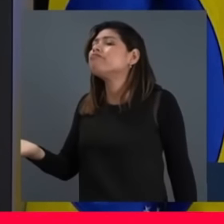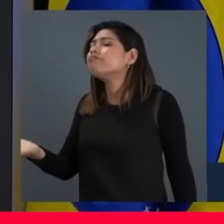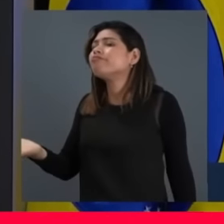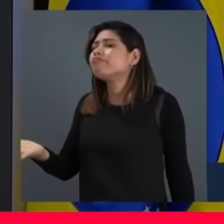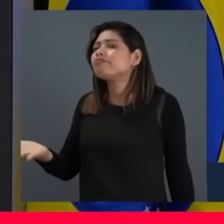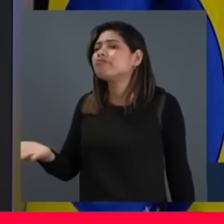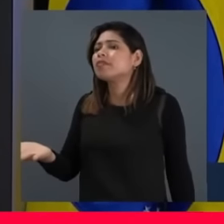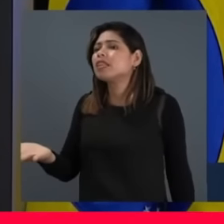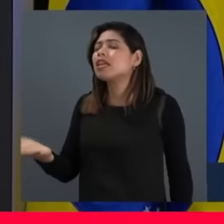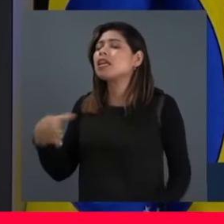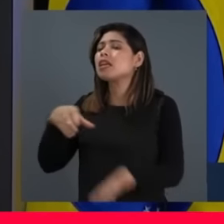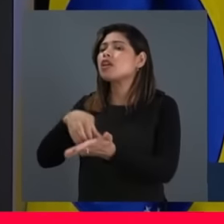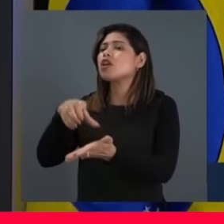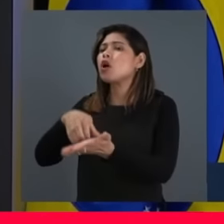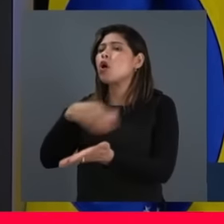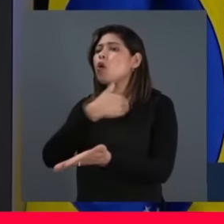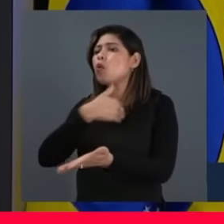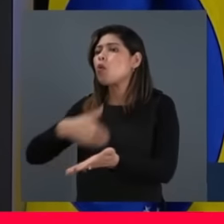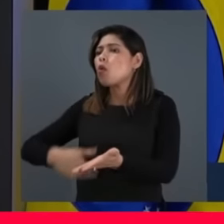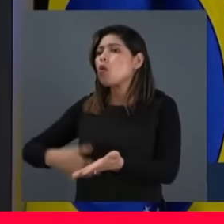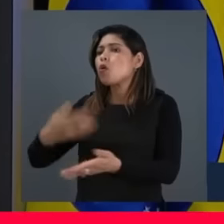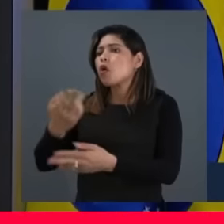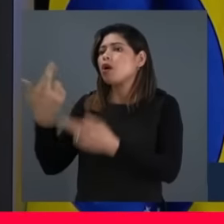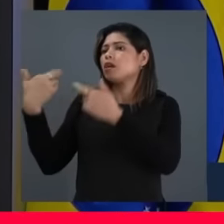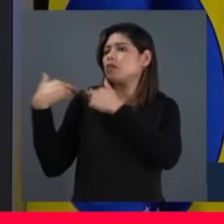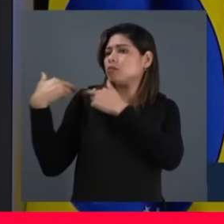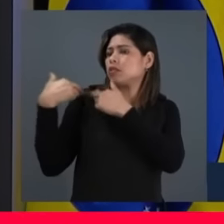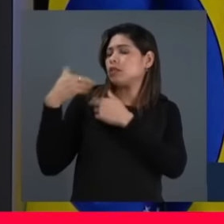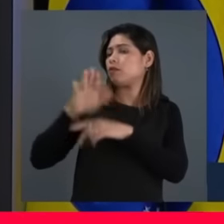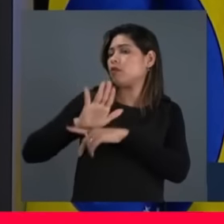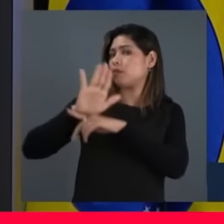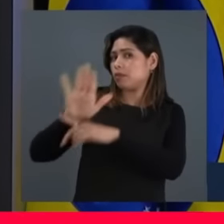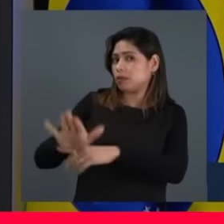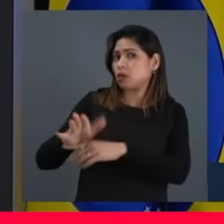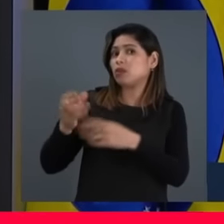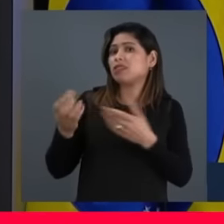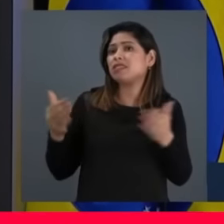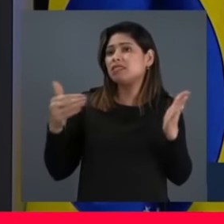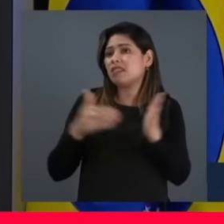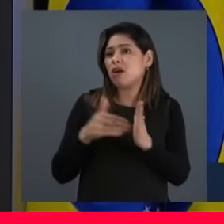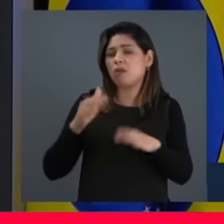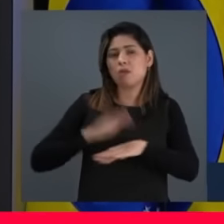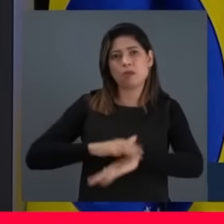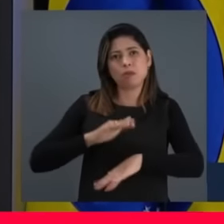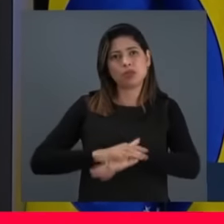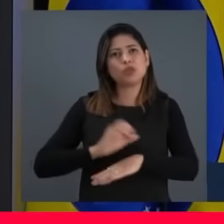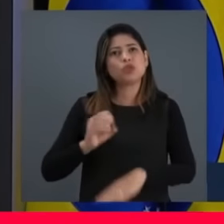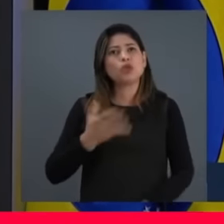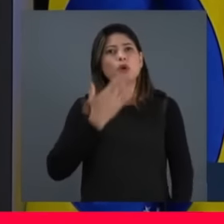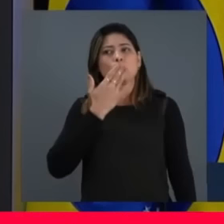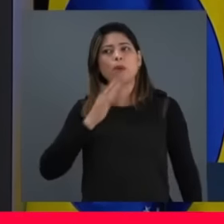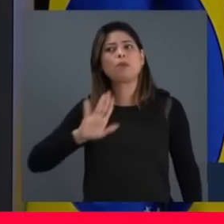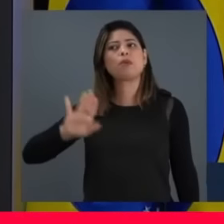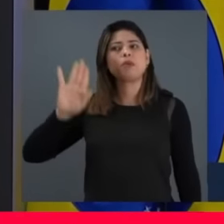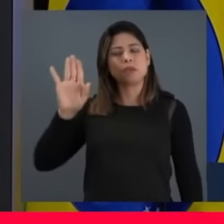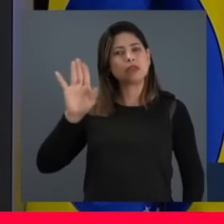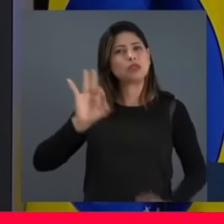está o coi até agora apenas uma promessa de coordenar uma resposta